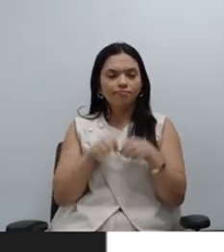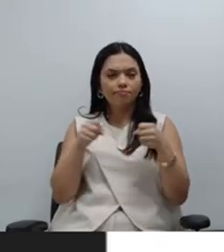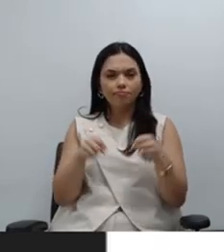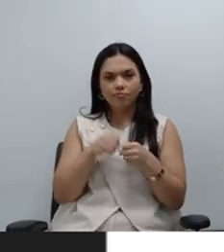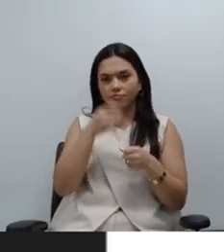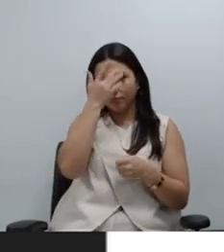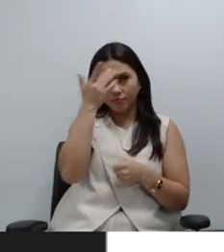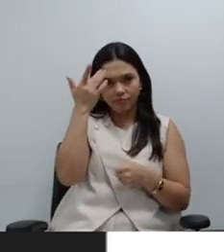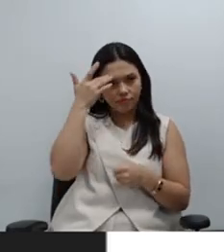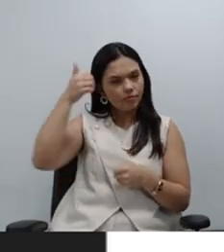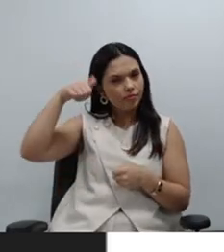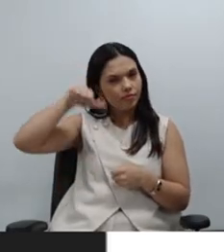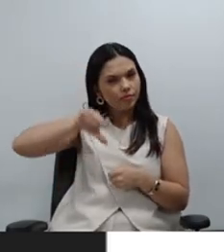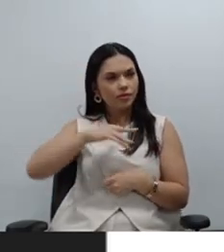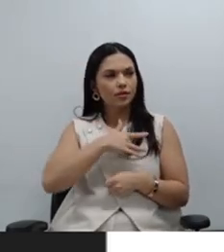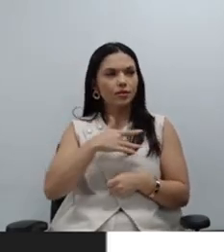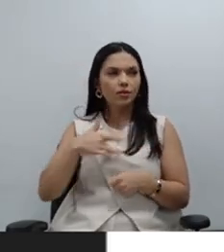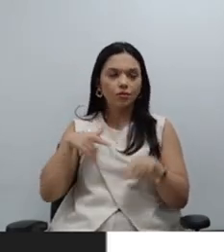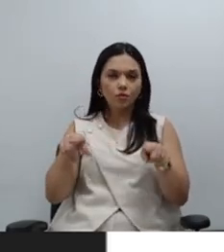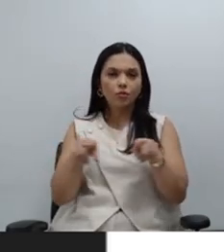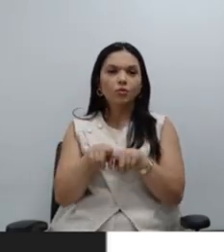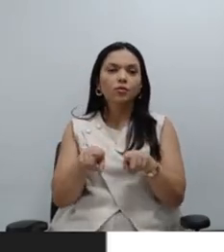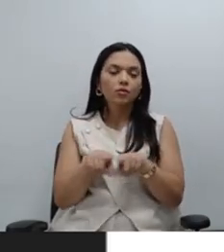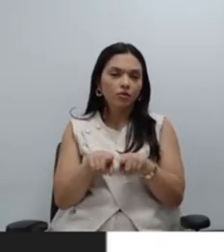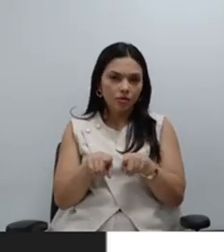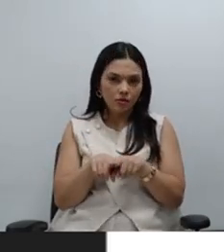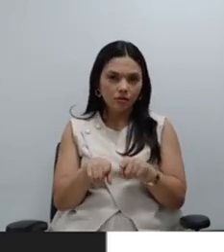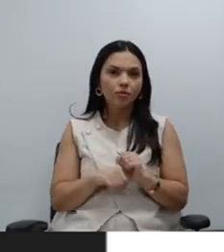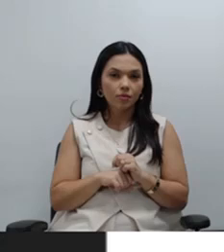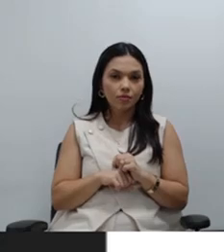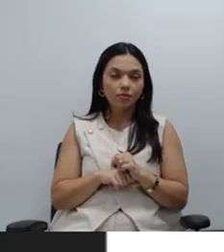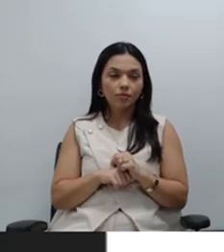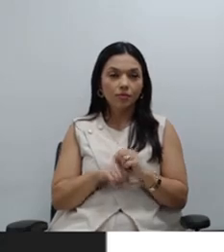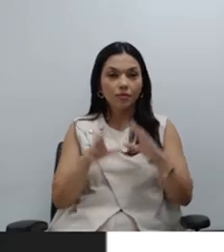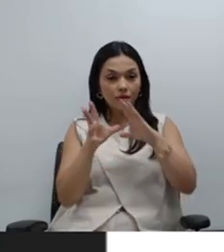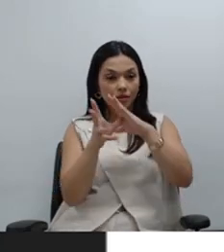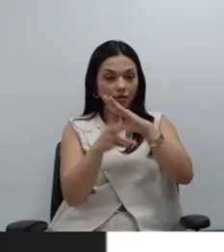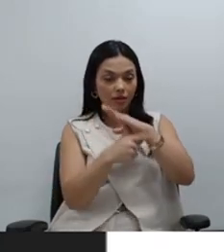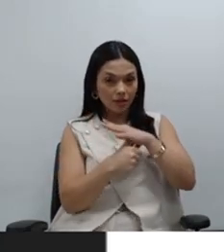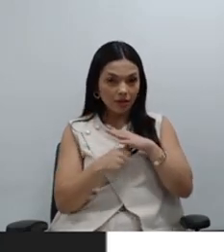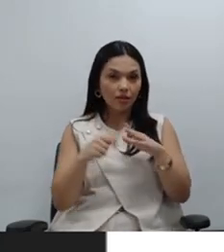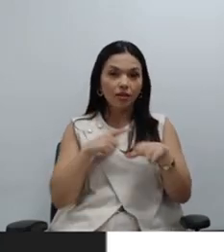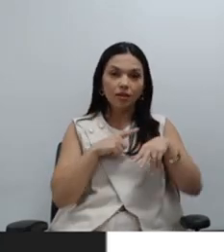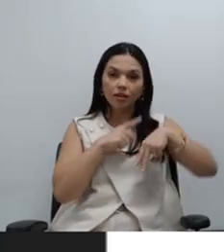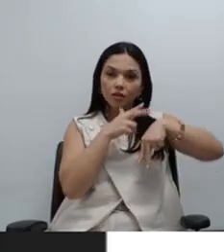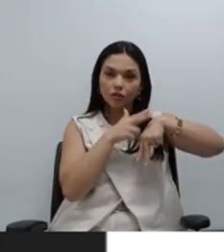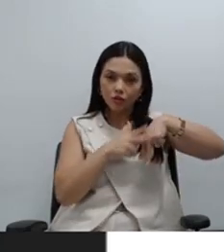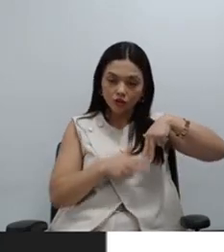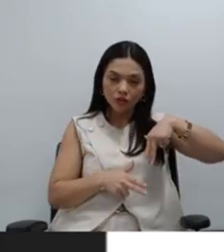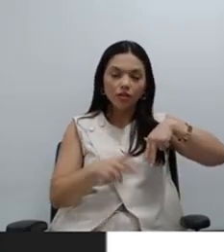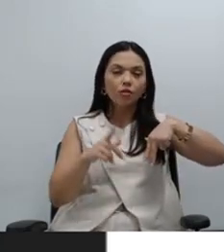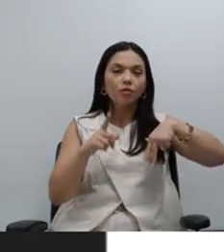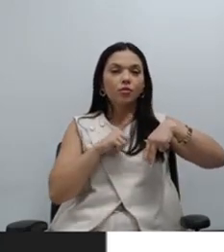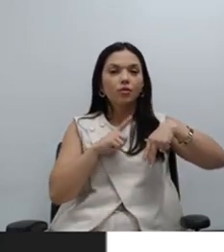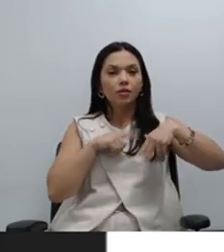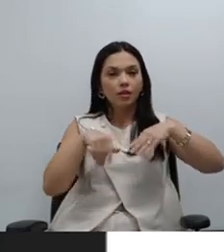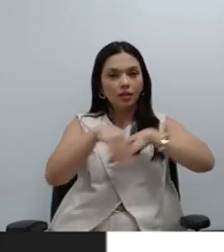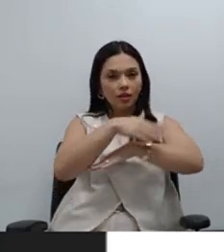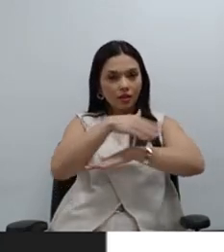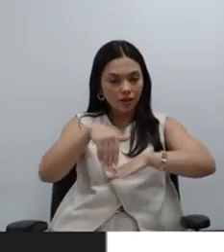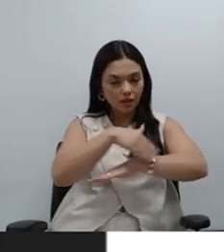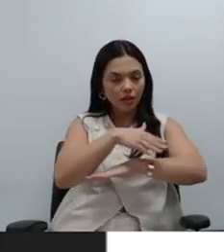de saúde. O tráfico tem gênero, endereço e classe social. Atinge, em sua maioria,